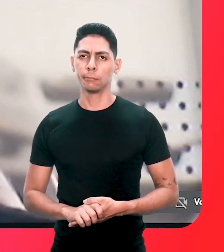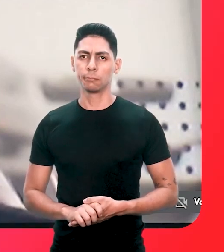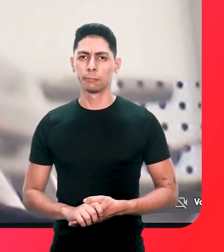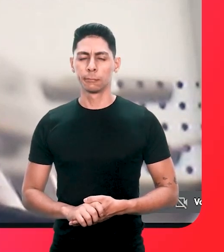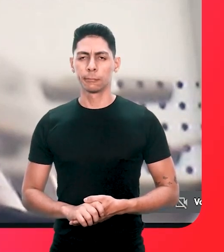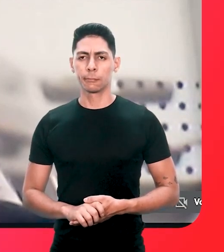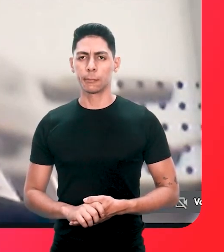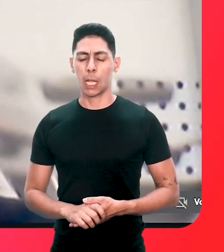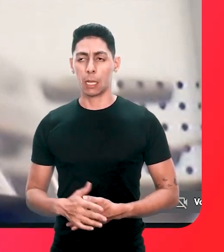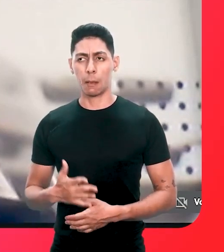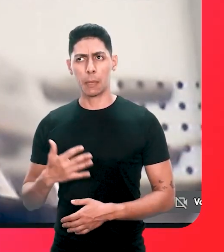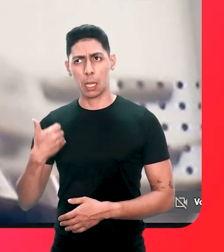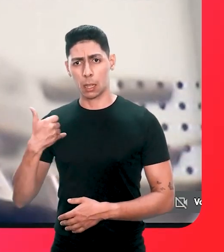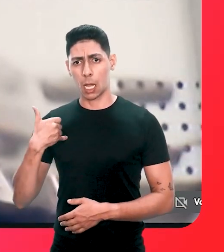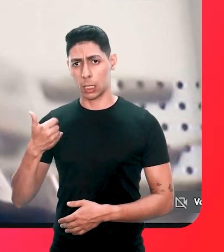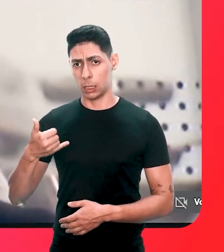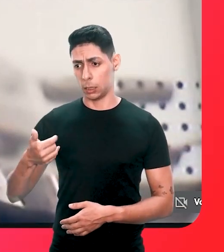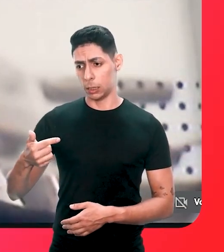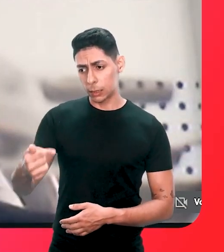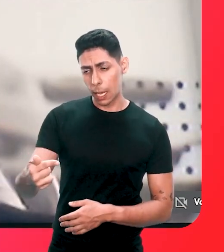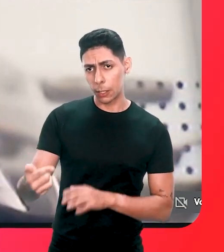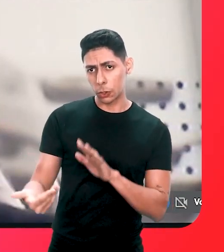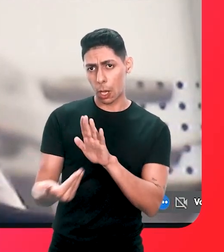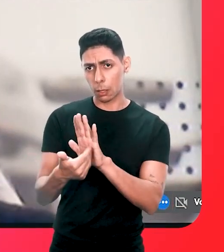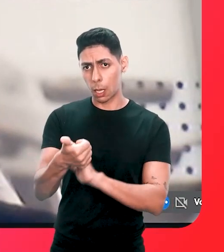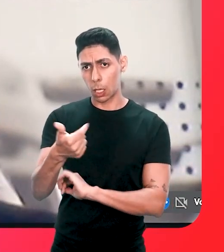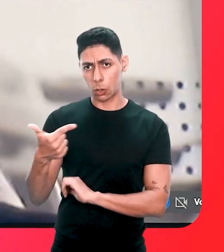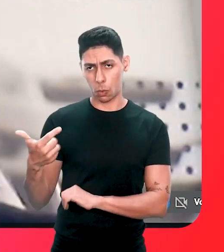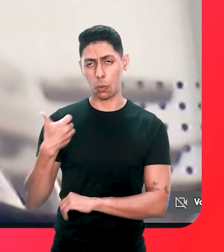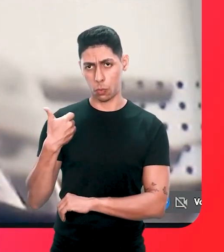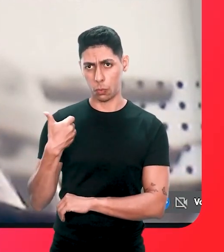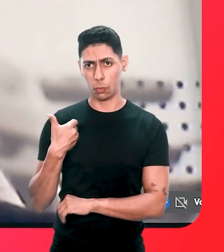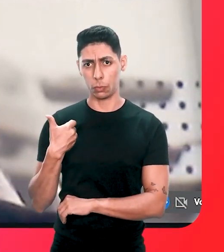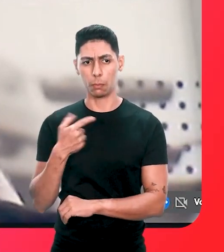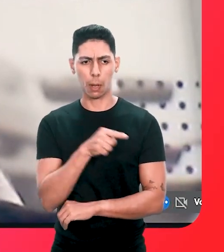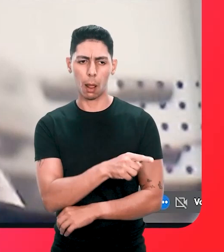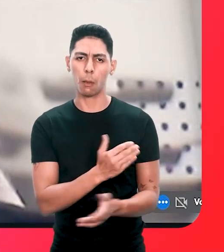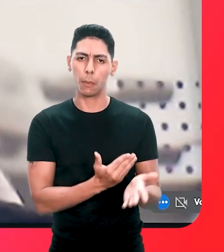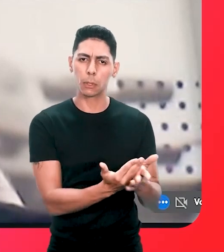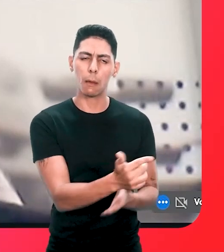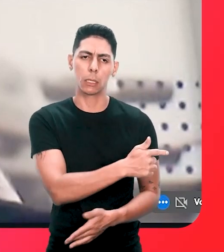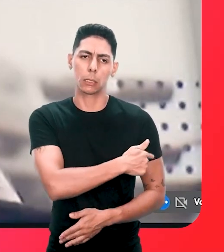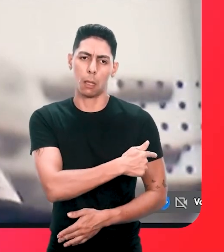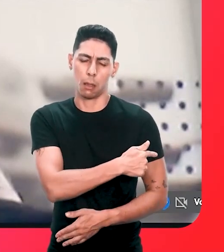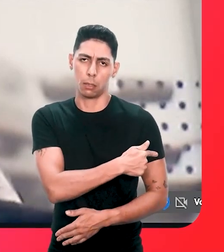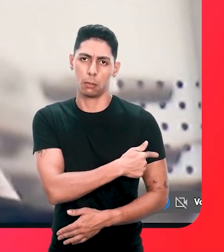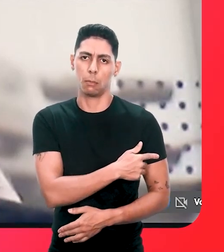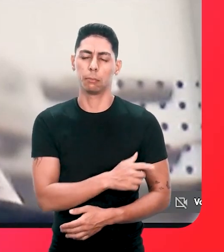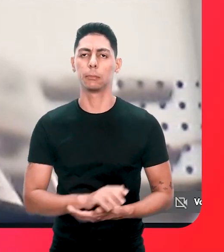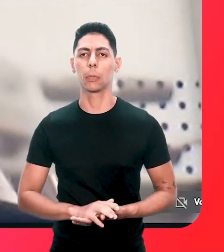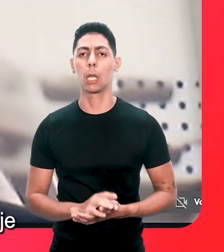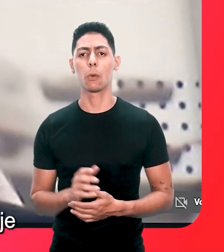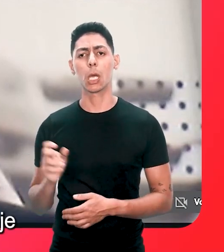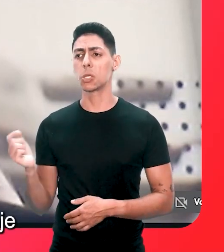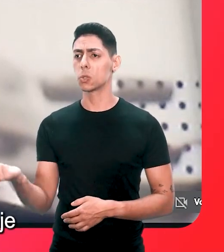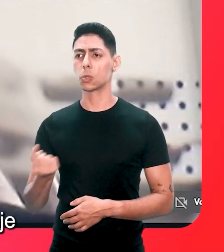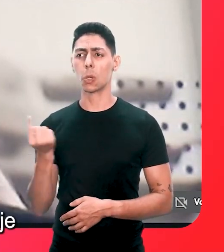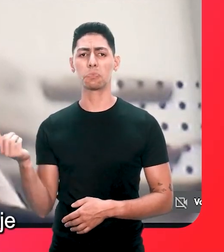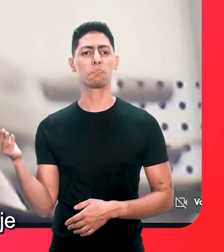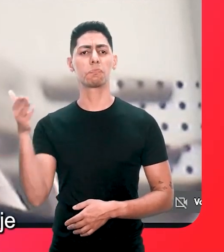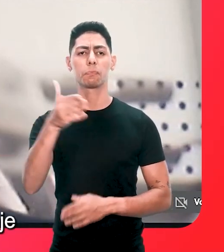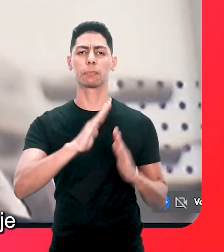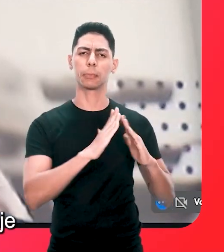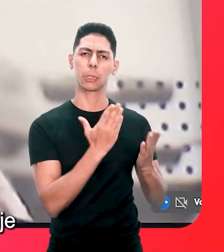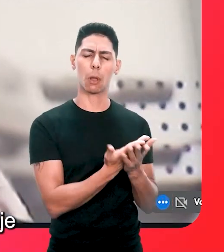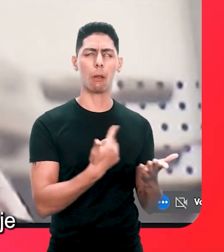foi dos meus 7 aos meus 12 anos, óbvio, porque lá eu começava aos 7 anos. Eu ia a pé sozinho para a escola, cara. Eu